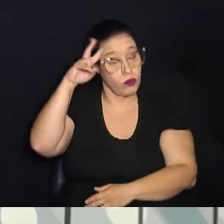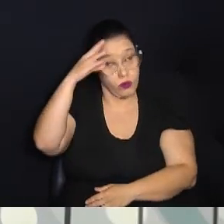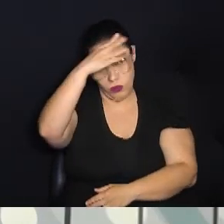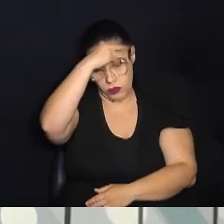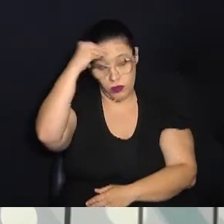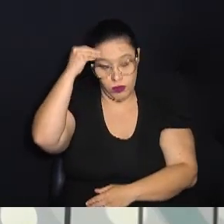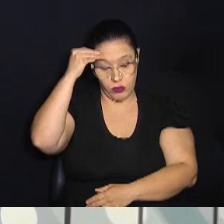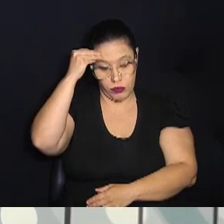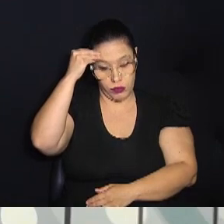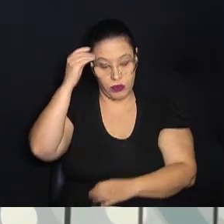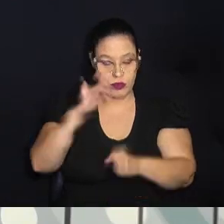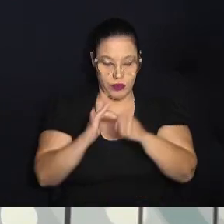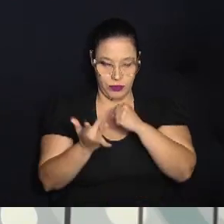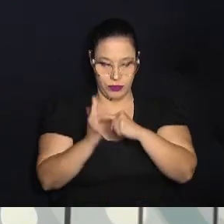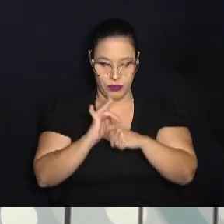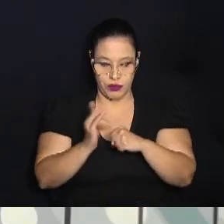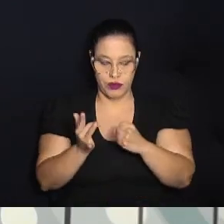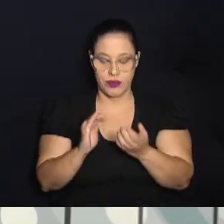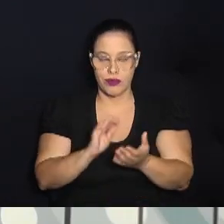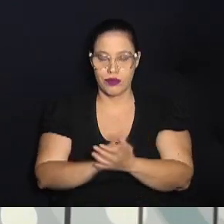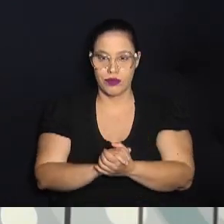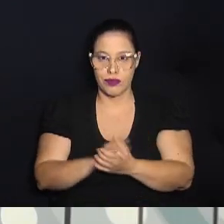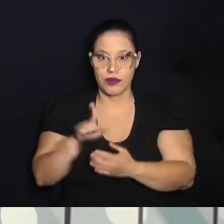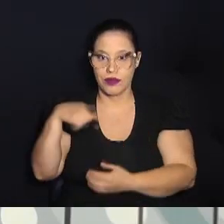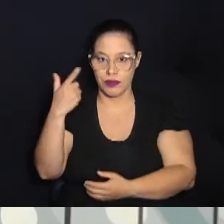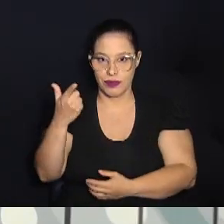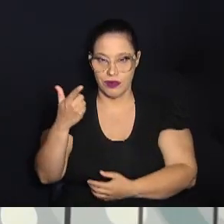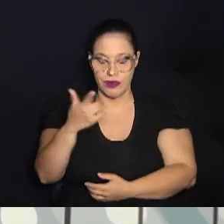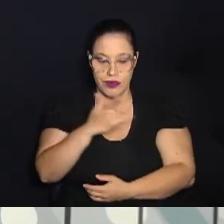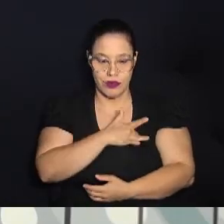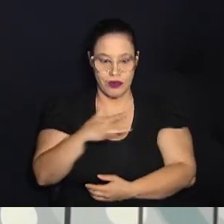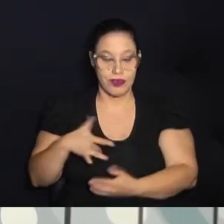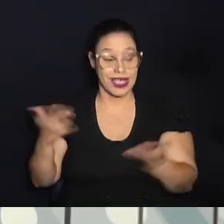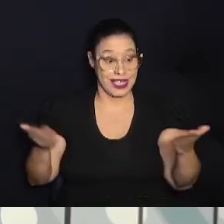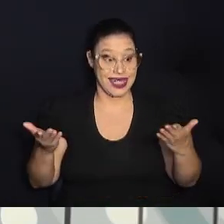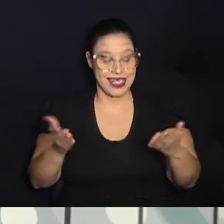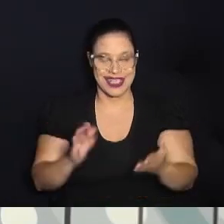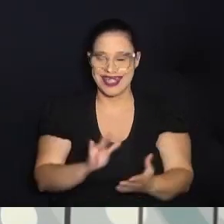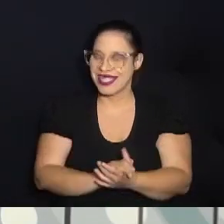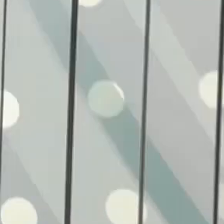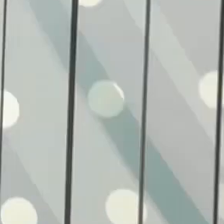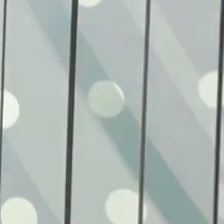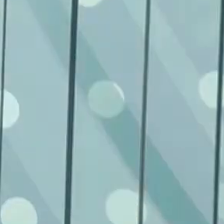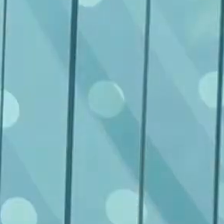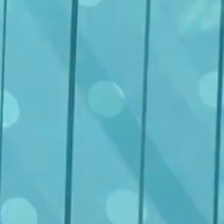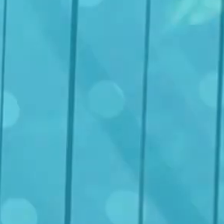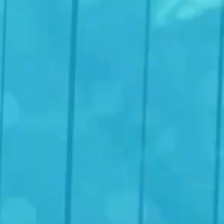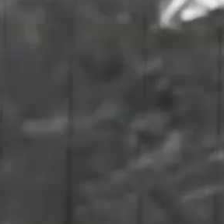se esqueça de nos acompanhar nas redes sociais. Até o próximo Saúde Agora!